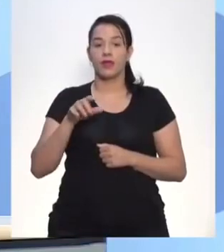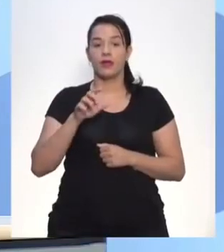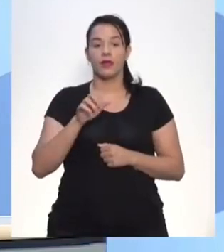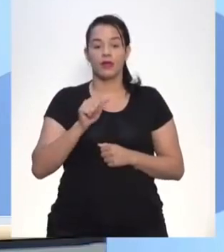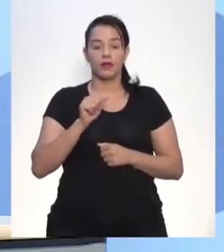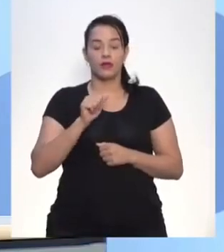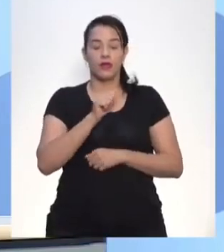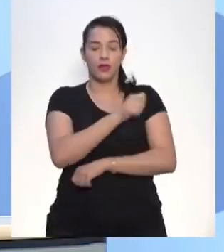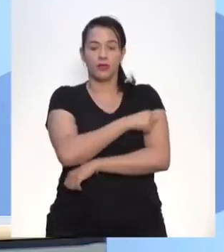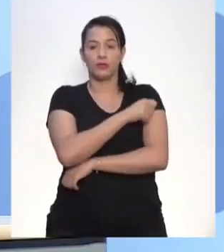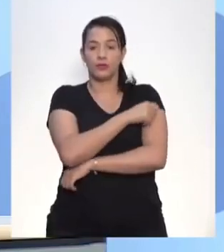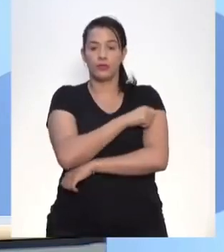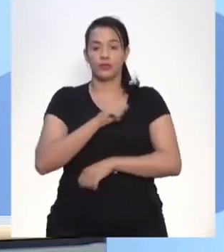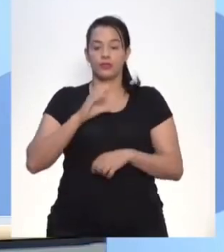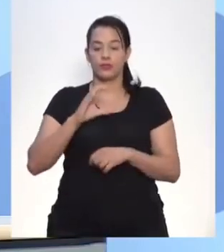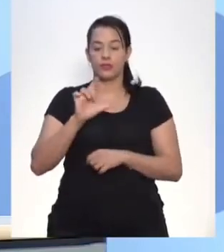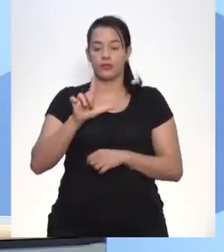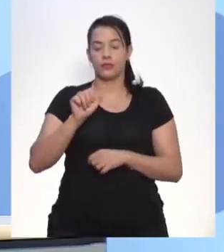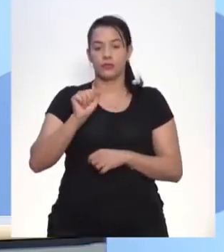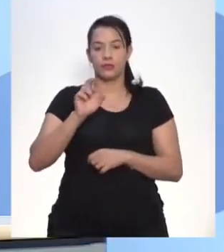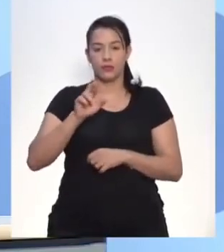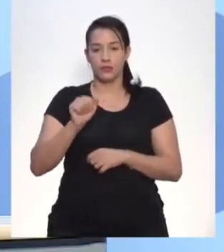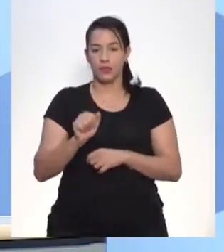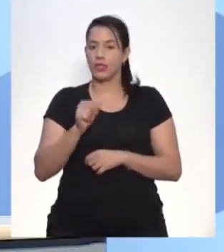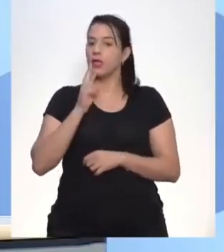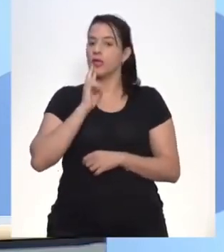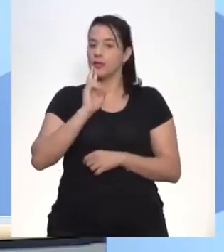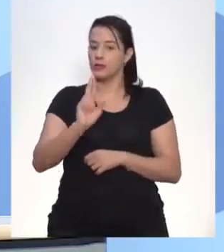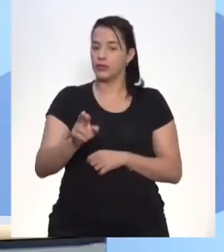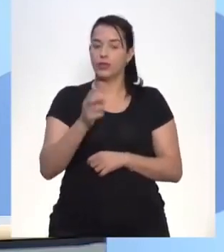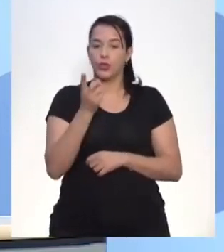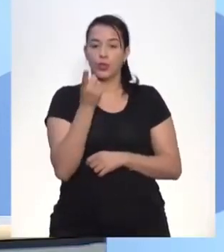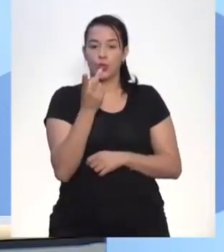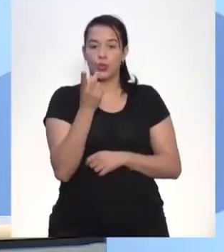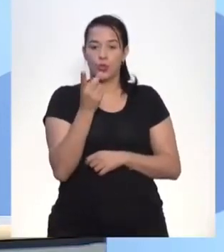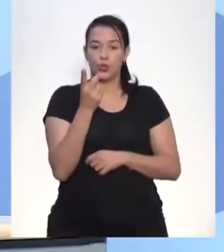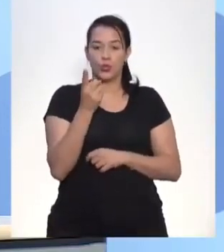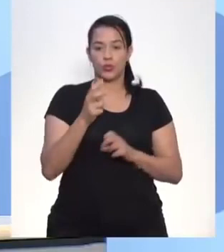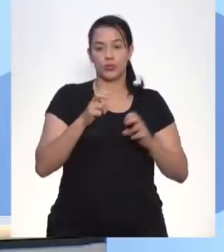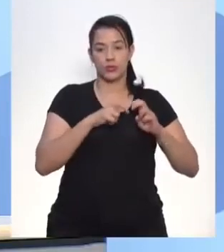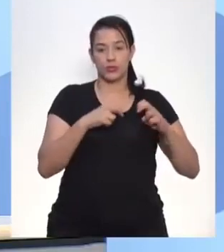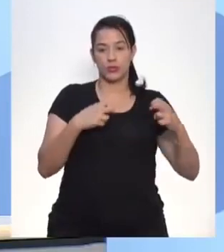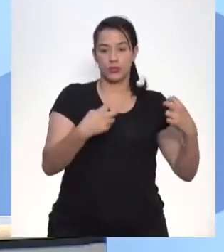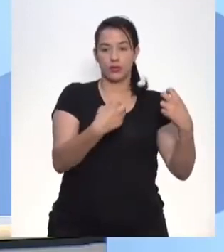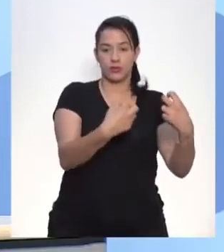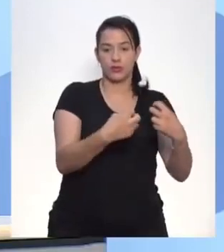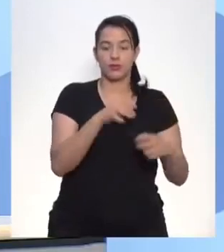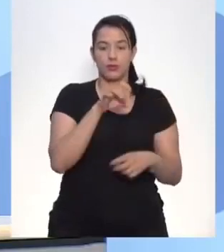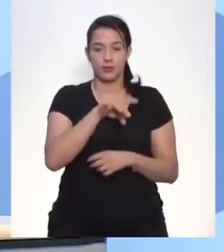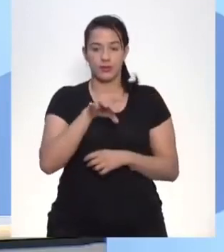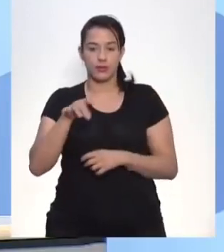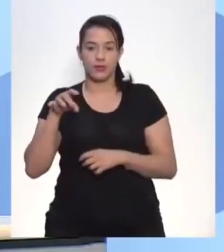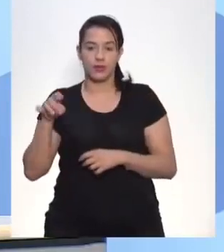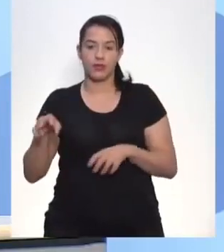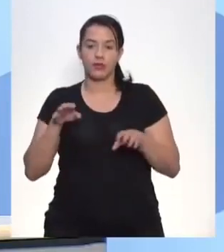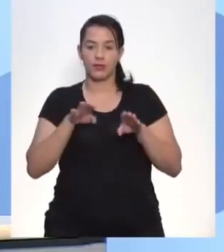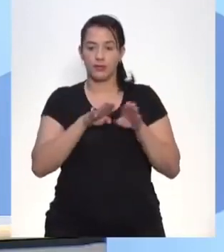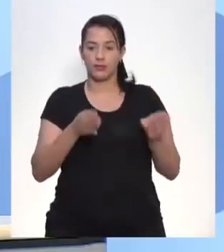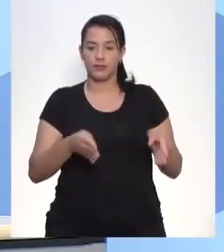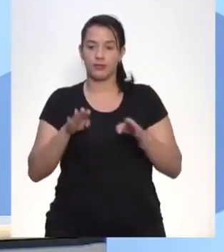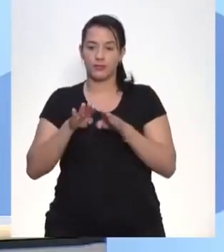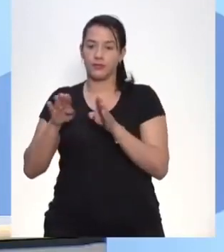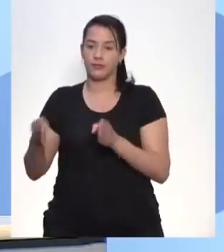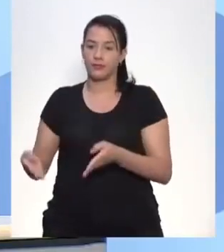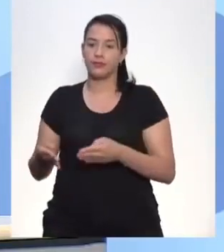da professora Márcia Regina, que diz que são 12 cadeiras em cada mesa, né? Também os alunos